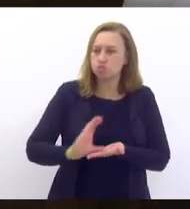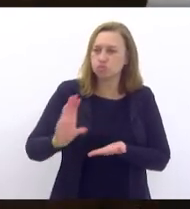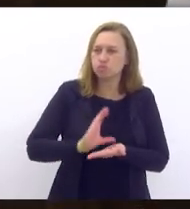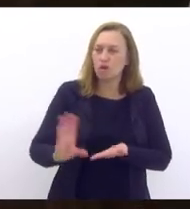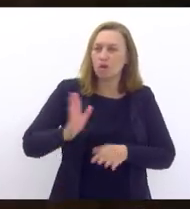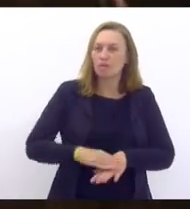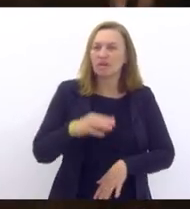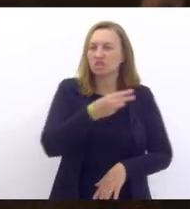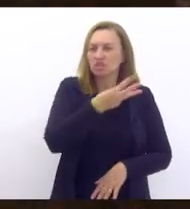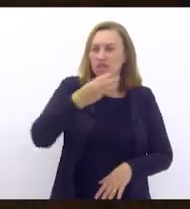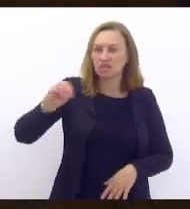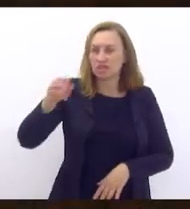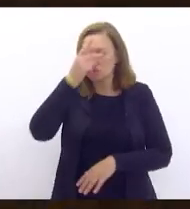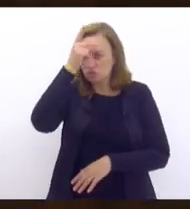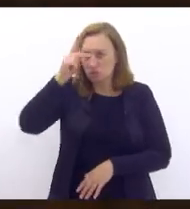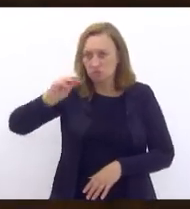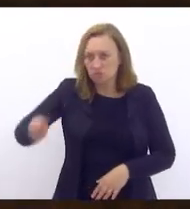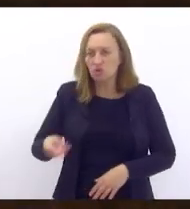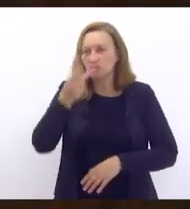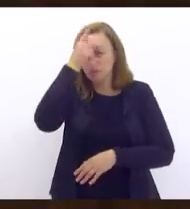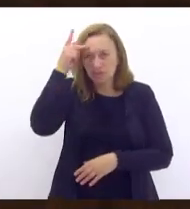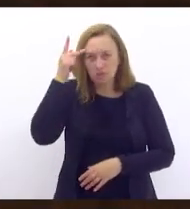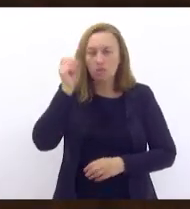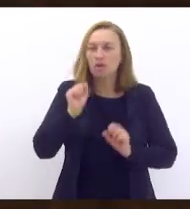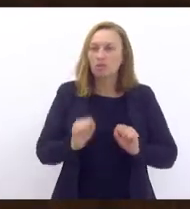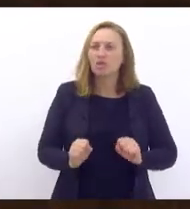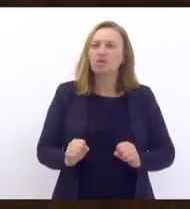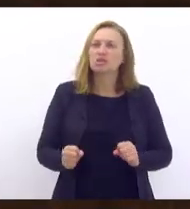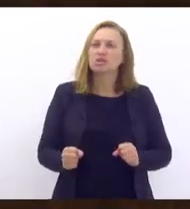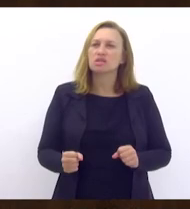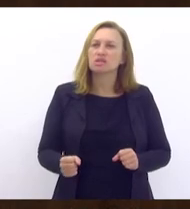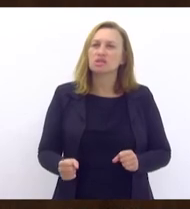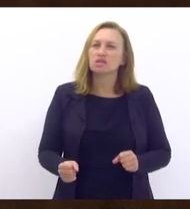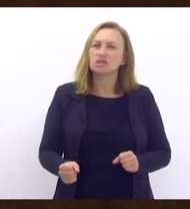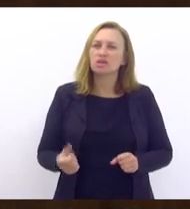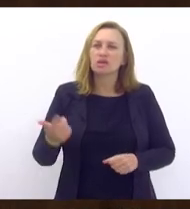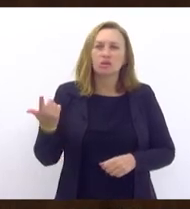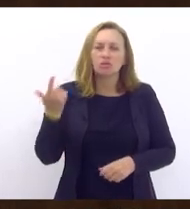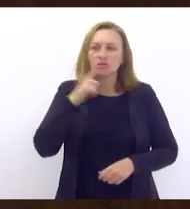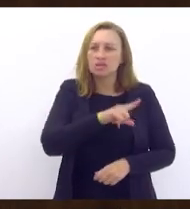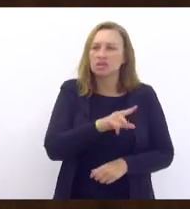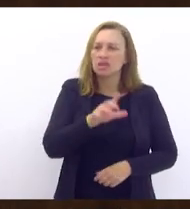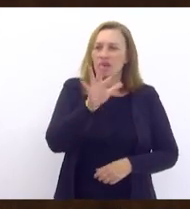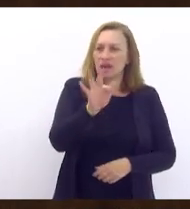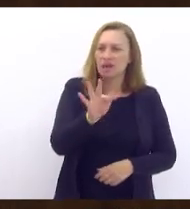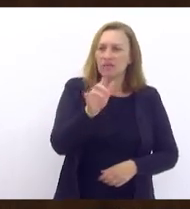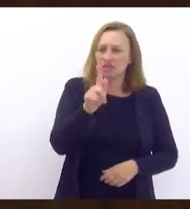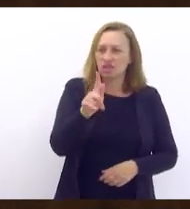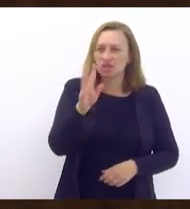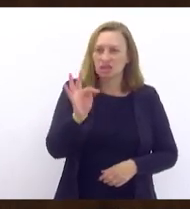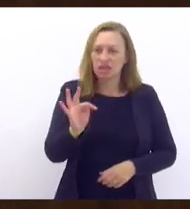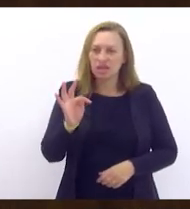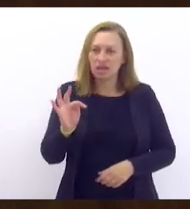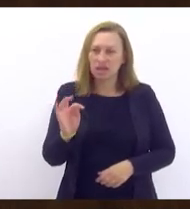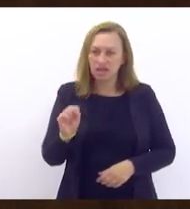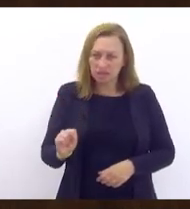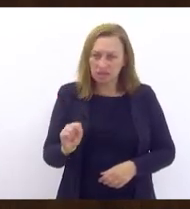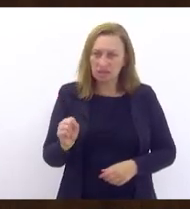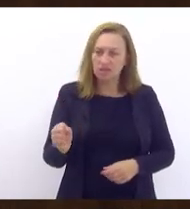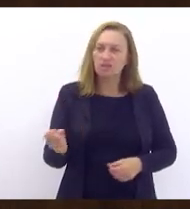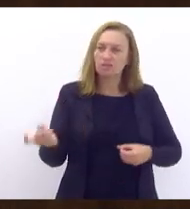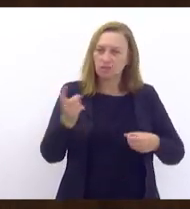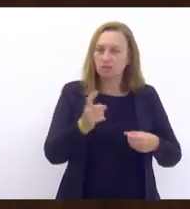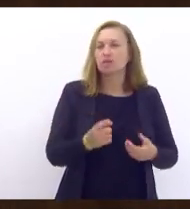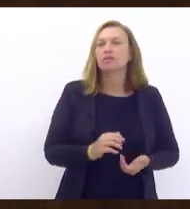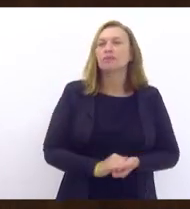trabalhadores e trabalhadoras possam resgatar o FGTS. Então, é muito importante que a gente